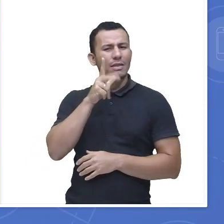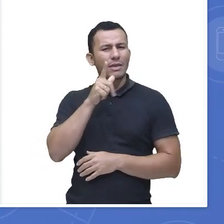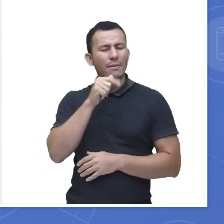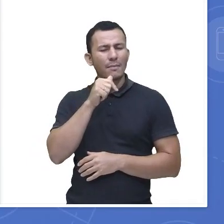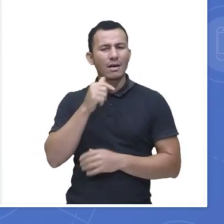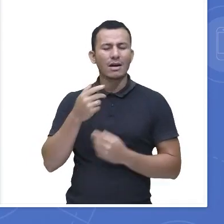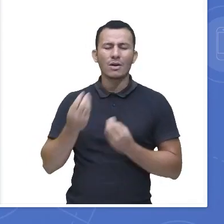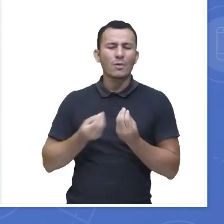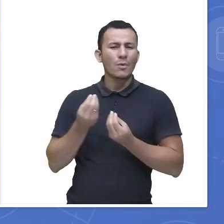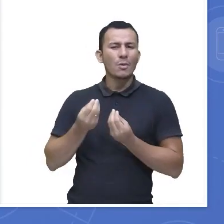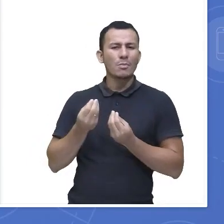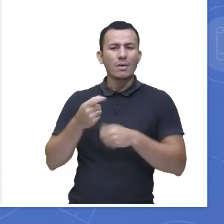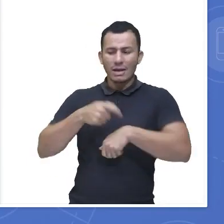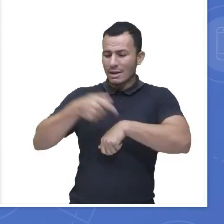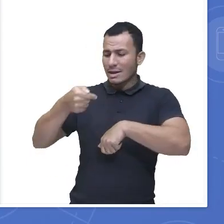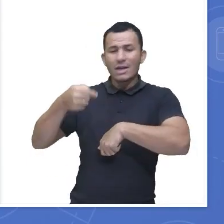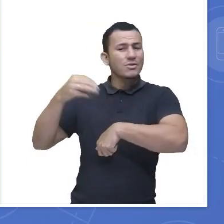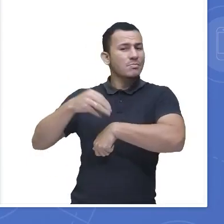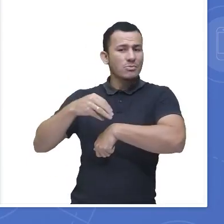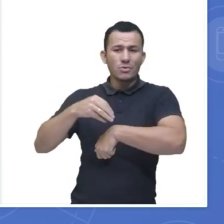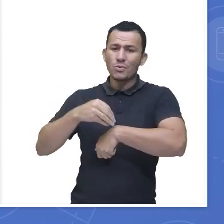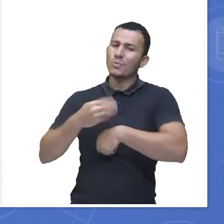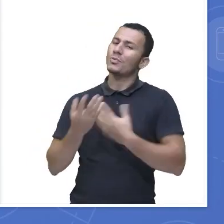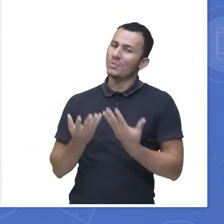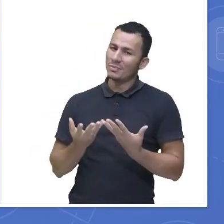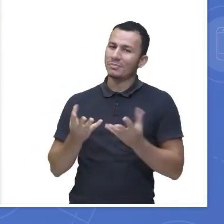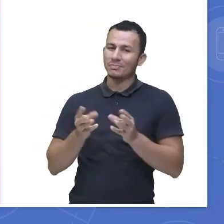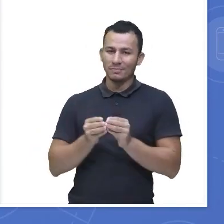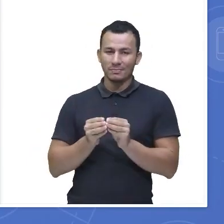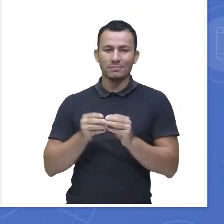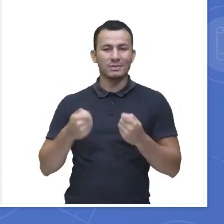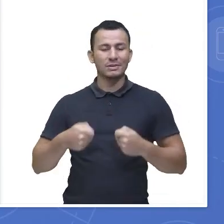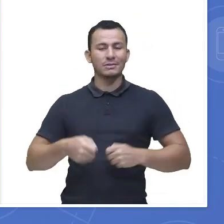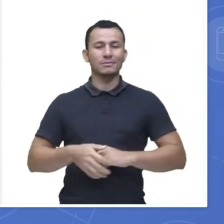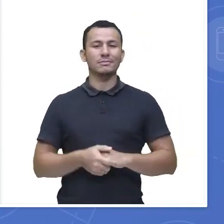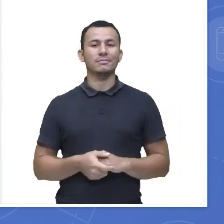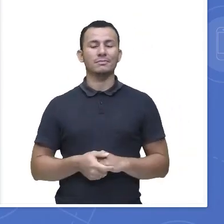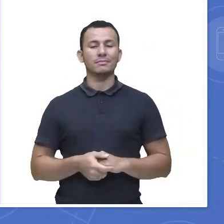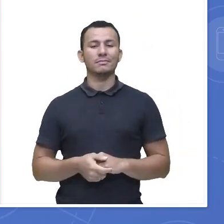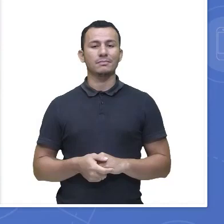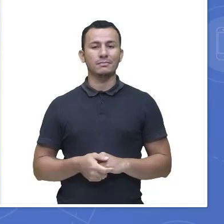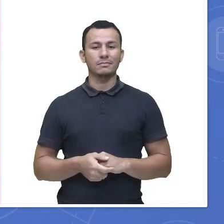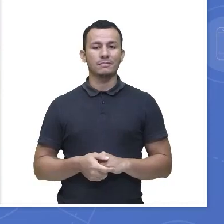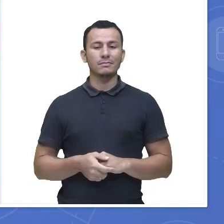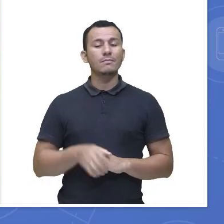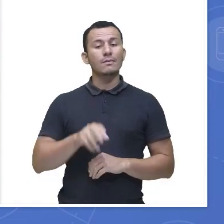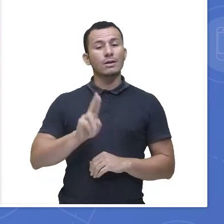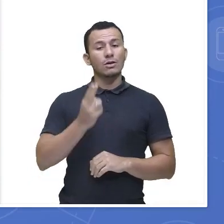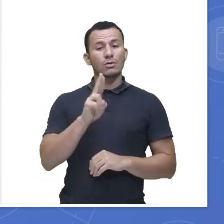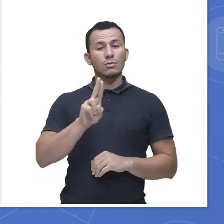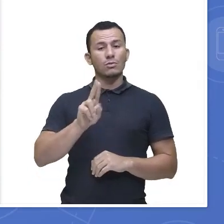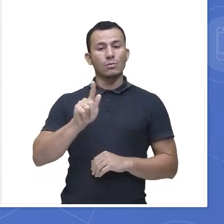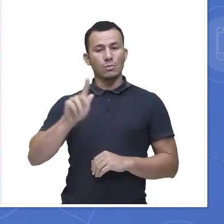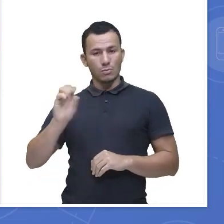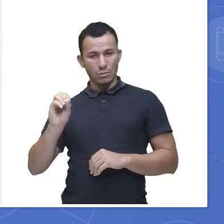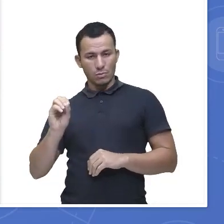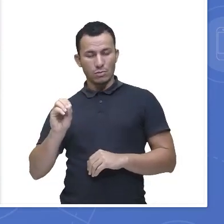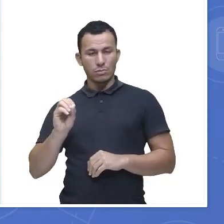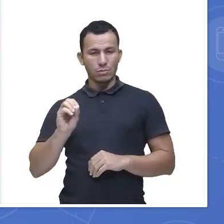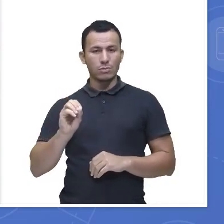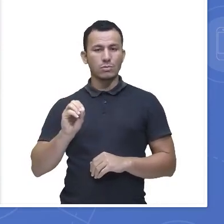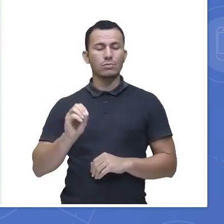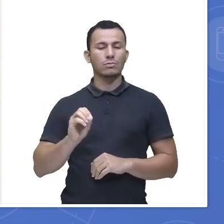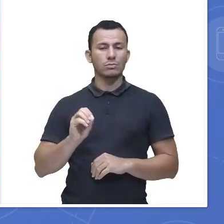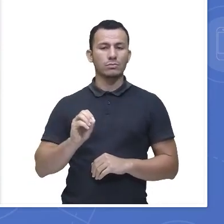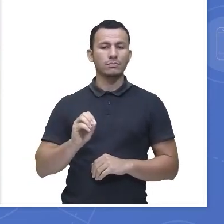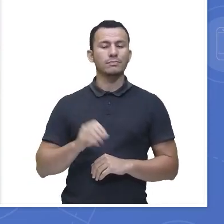que demora? Nós só temos 7 minutinhos, vamos ser razoáveis, não é, gente? Olha aí, nós temos o Hugo Pessoa de